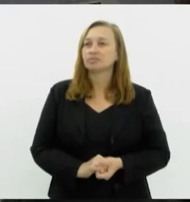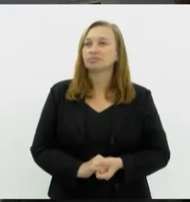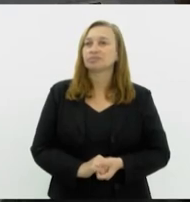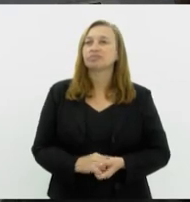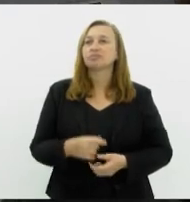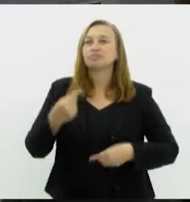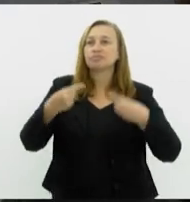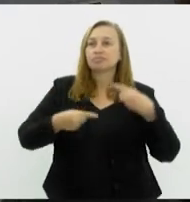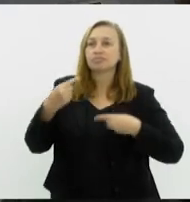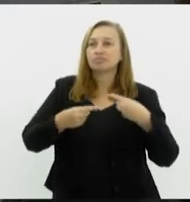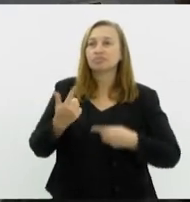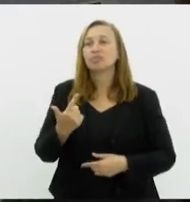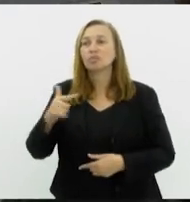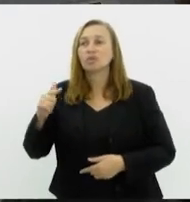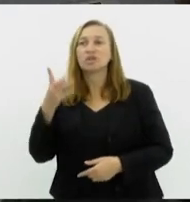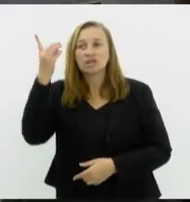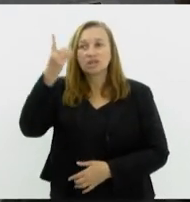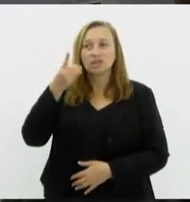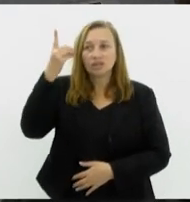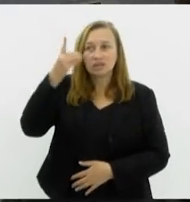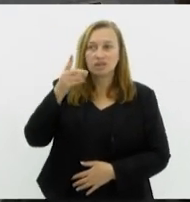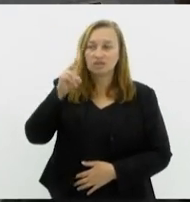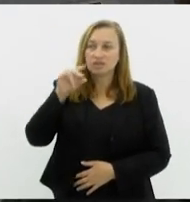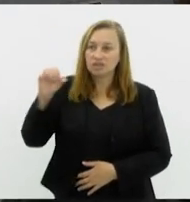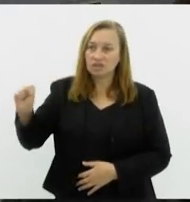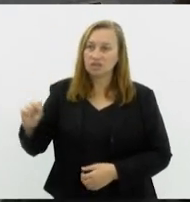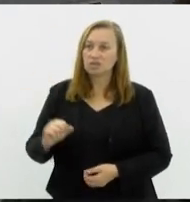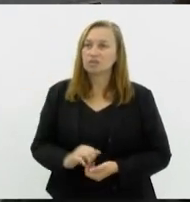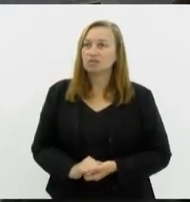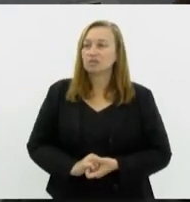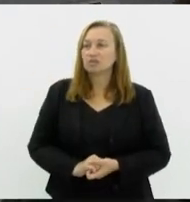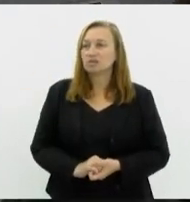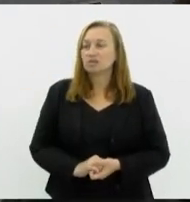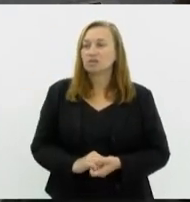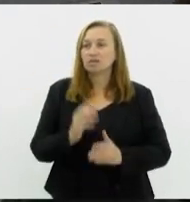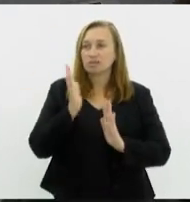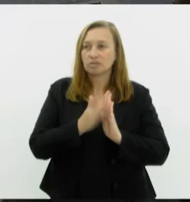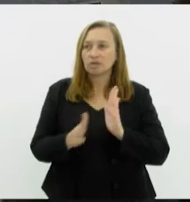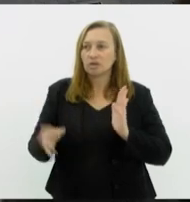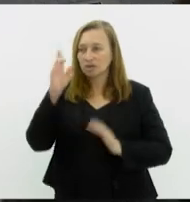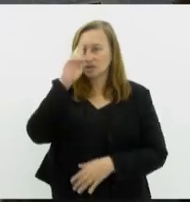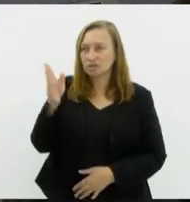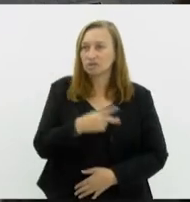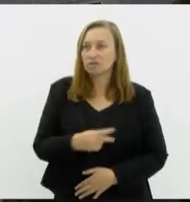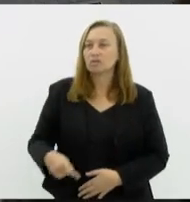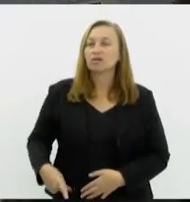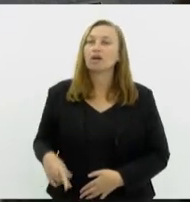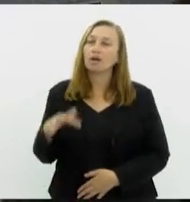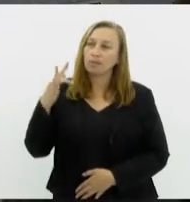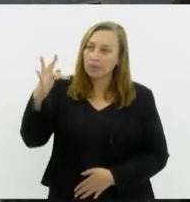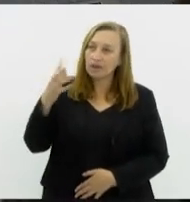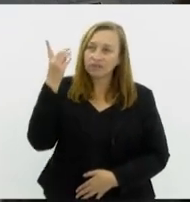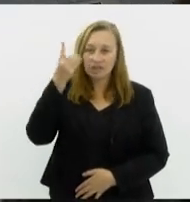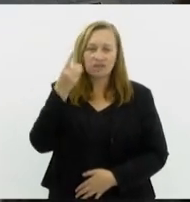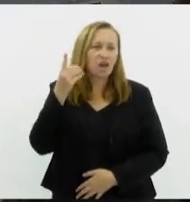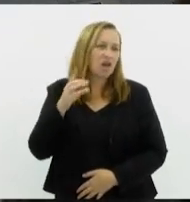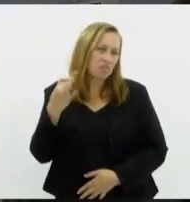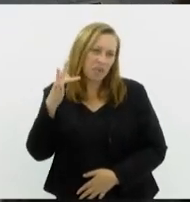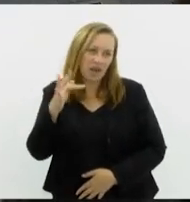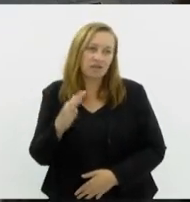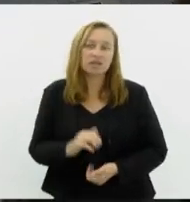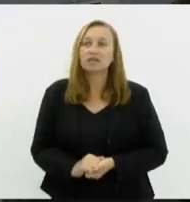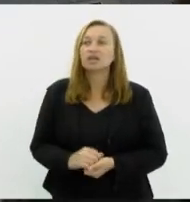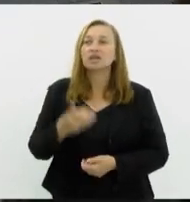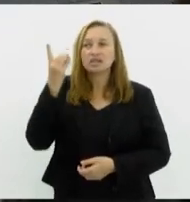Para discutir, próximo orador, deputado Vinícius Cozzolino. Pela ordem, presidente. Seja breve, deputado. Muito breve, é para dizer que